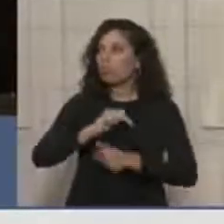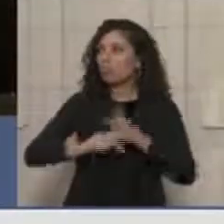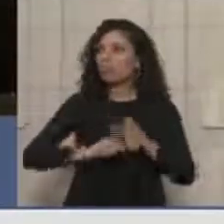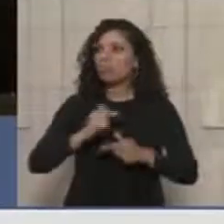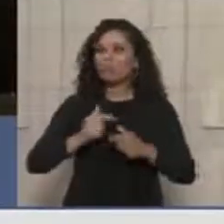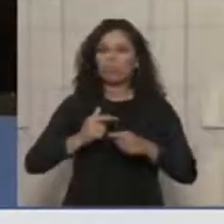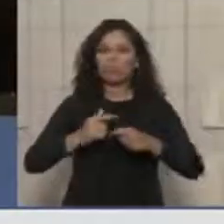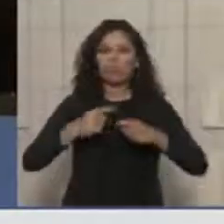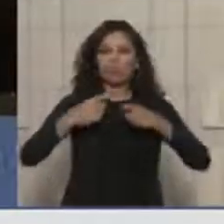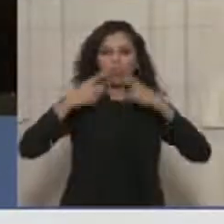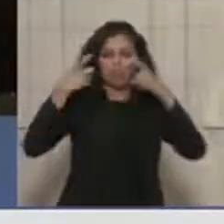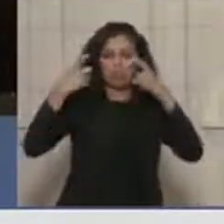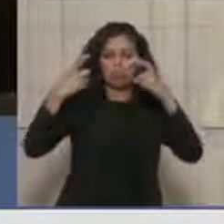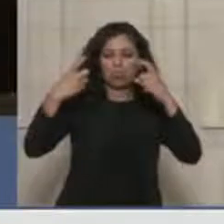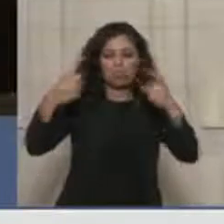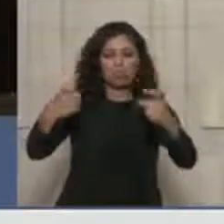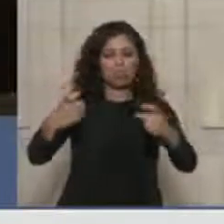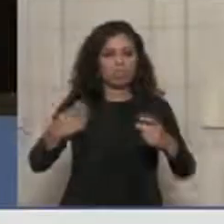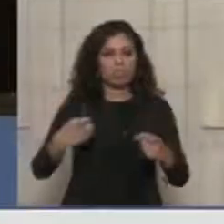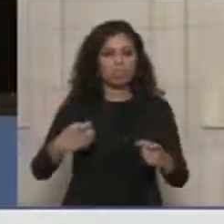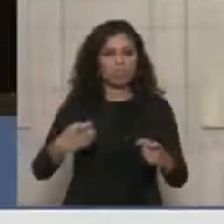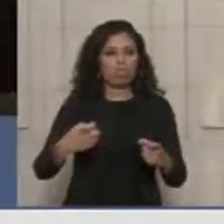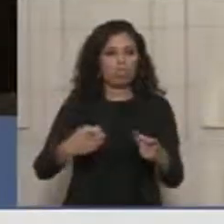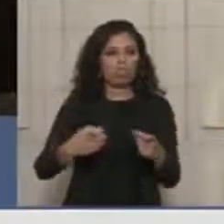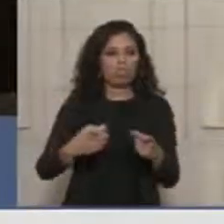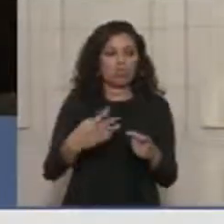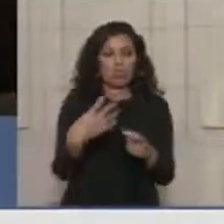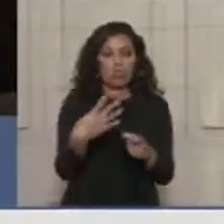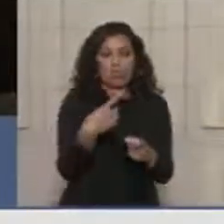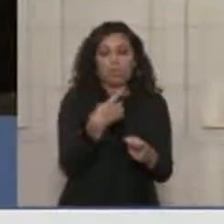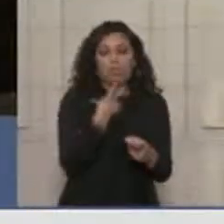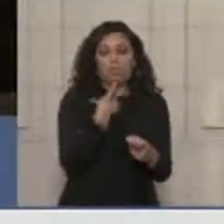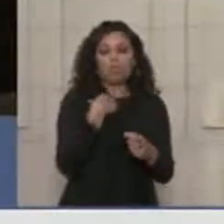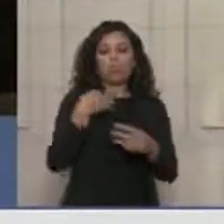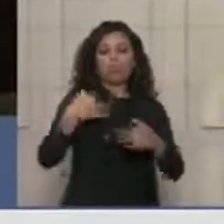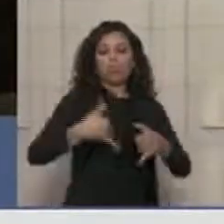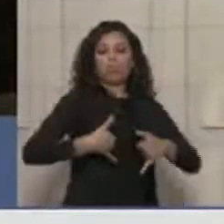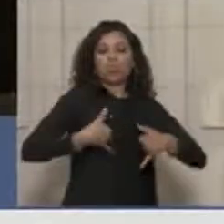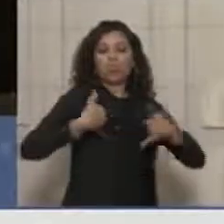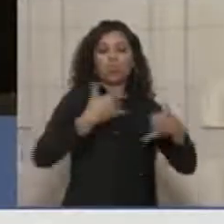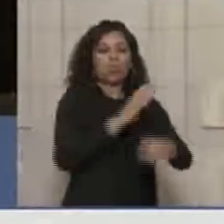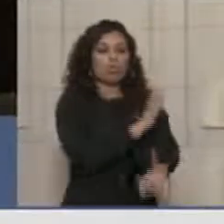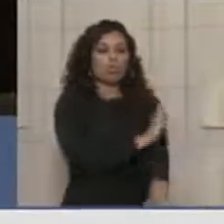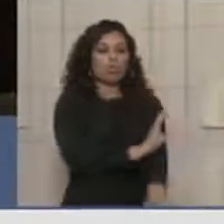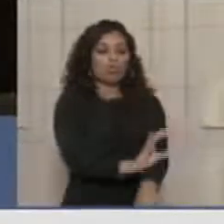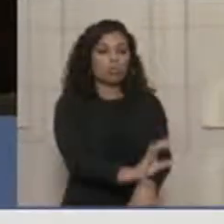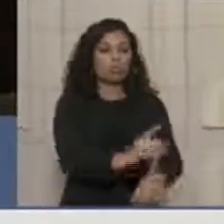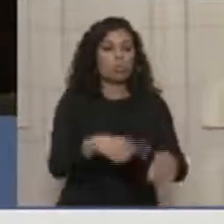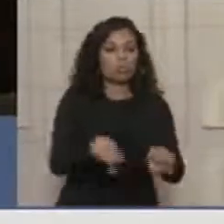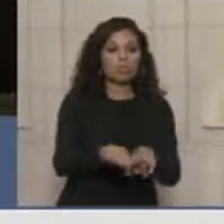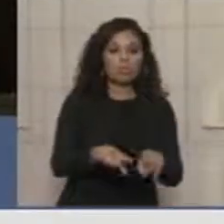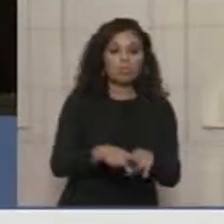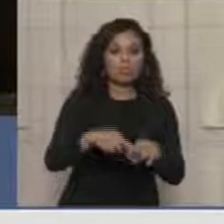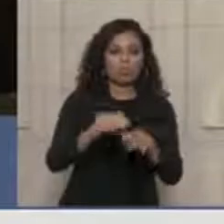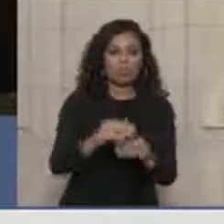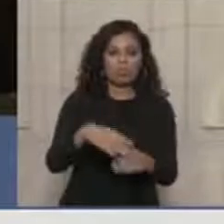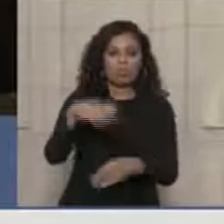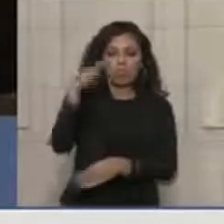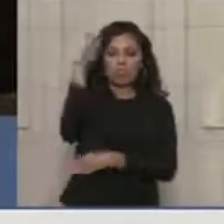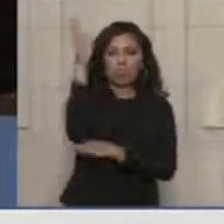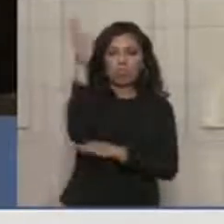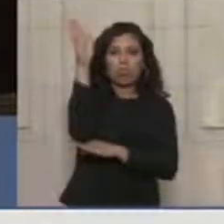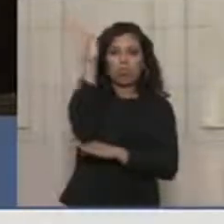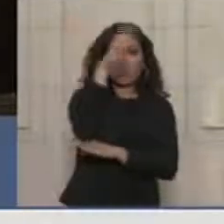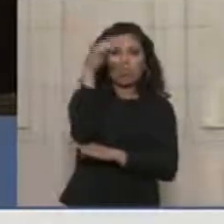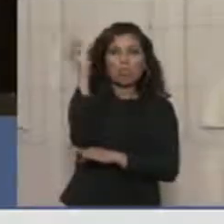que temos contra o marxismo cultural, para levantar a bandeira de um projeto de lei que esteve